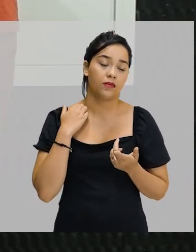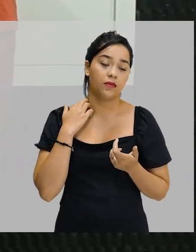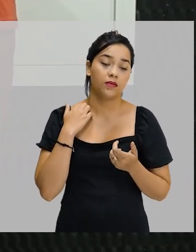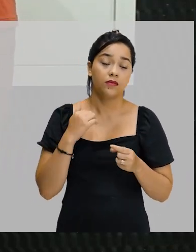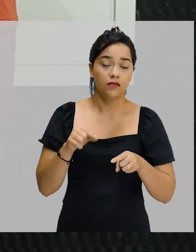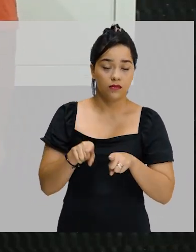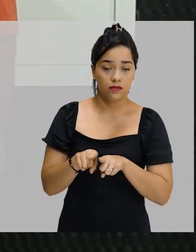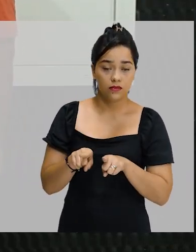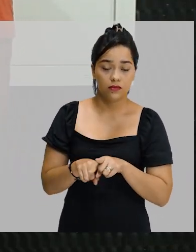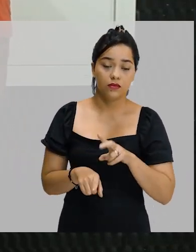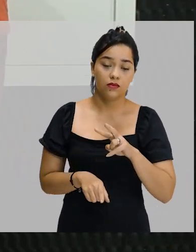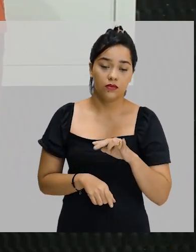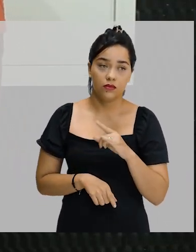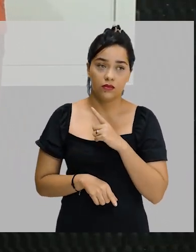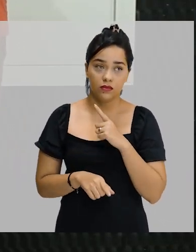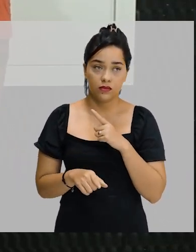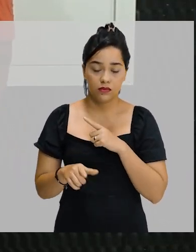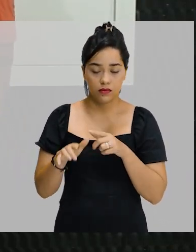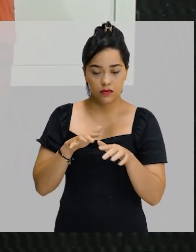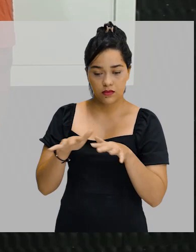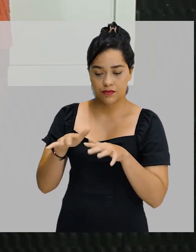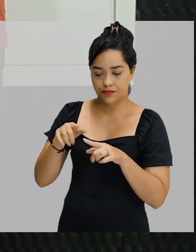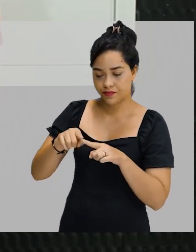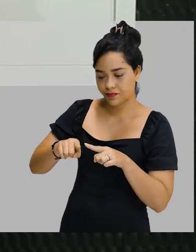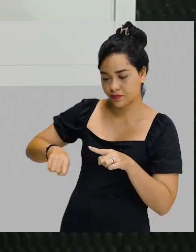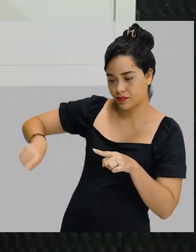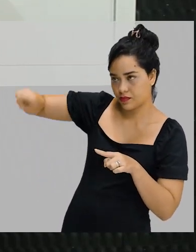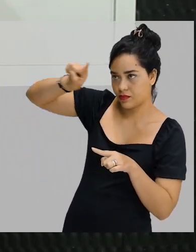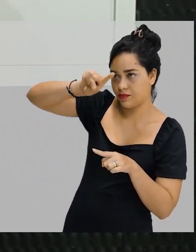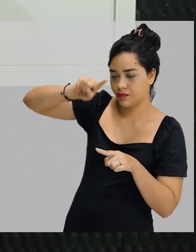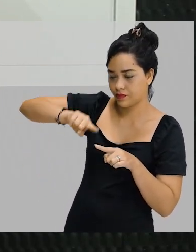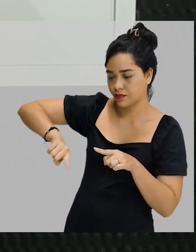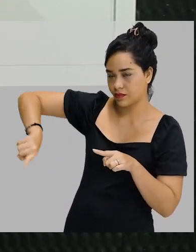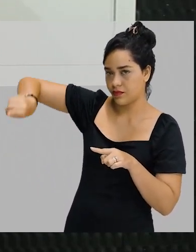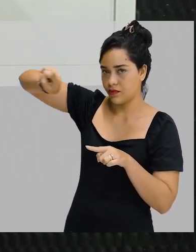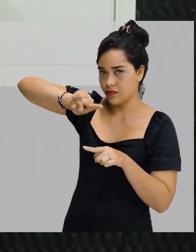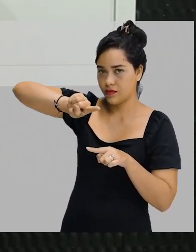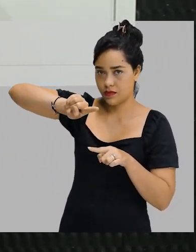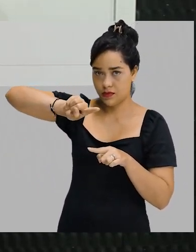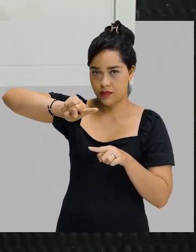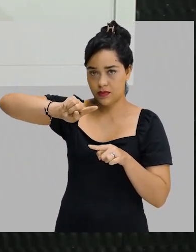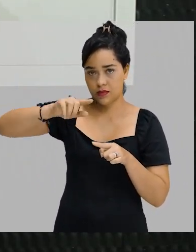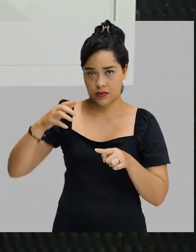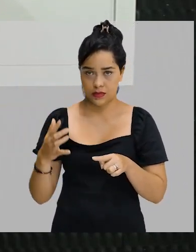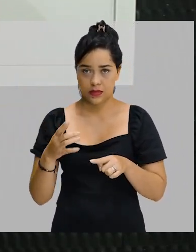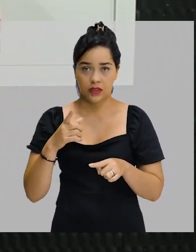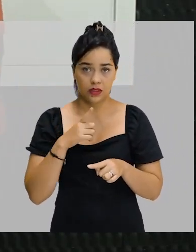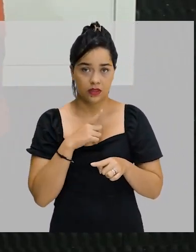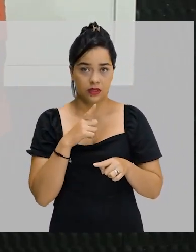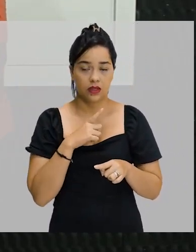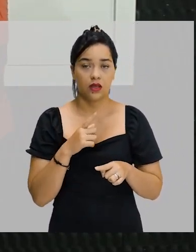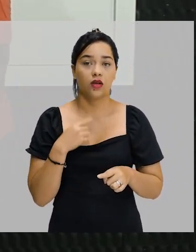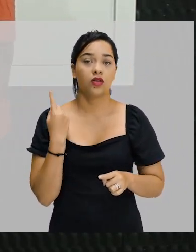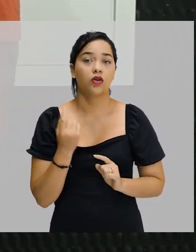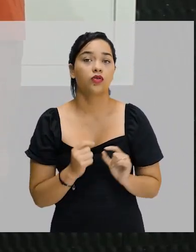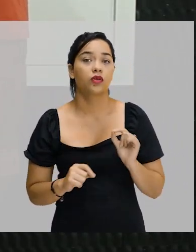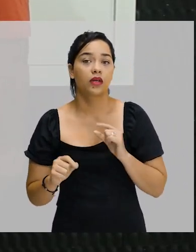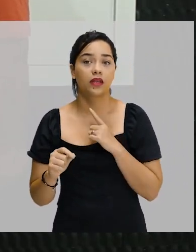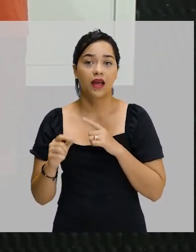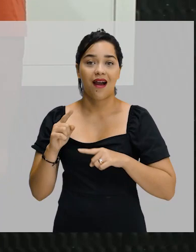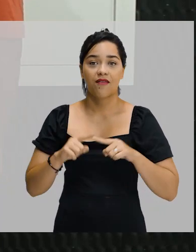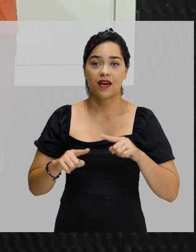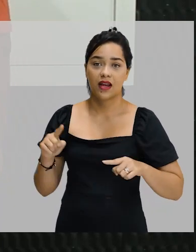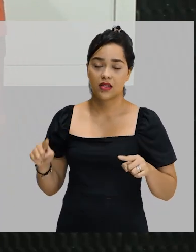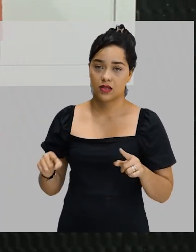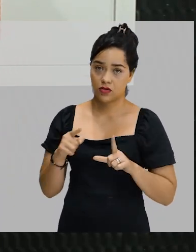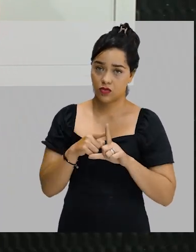vai fazer este movimento, né? Então, à medida que ele vai fazendo este movimento neste sentido, tá ok? Nós vamos ter a variação deste